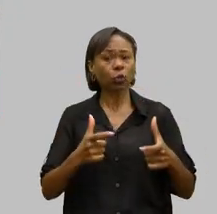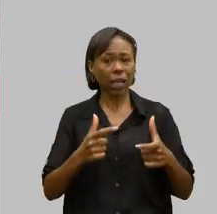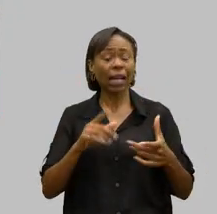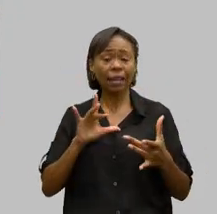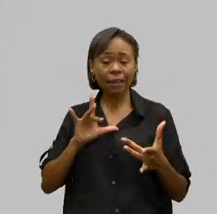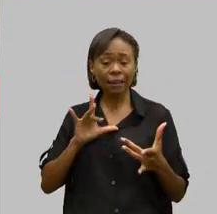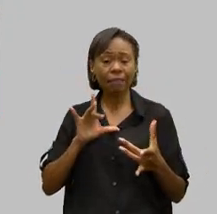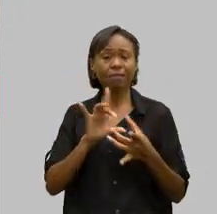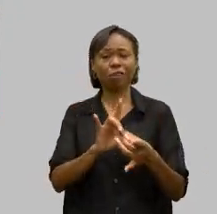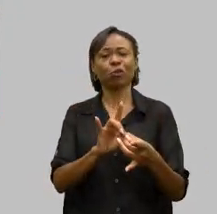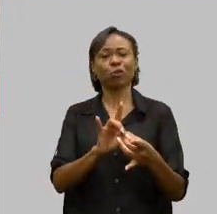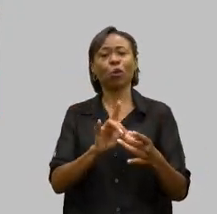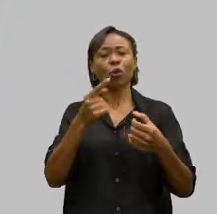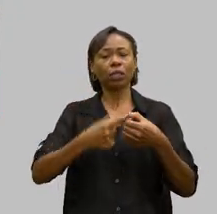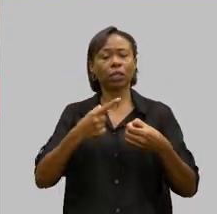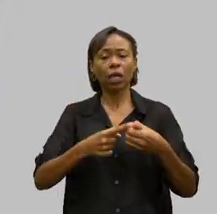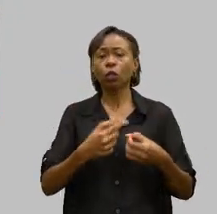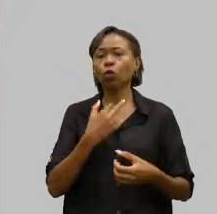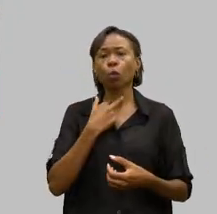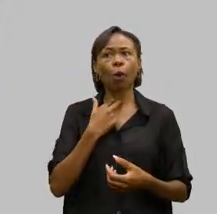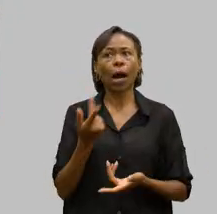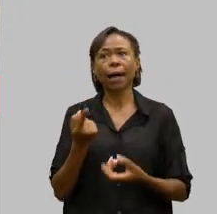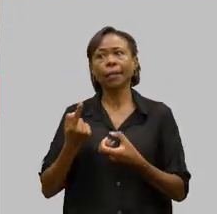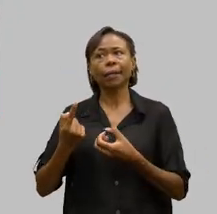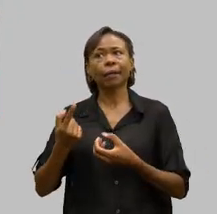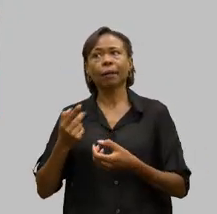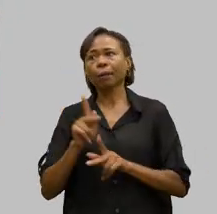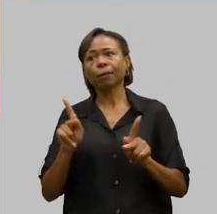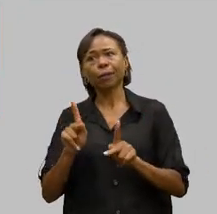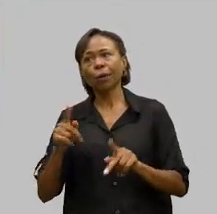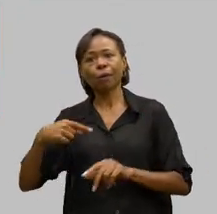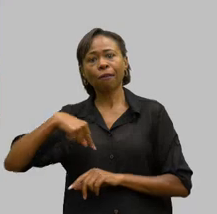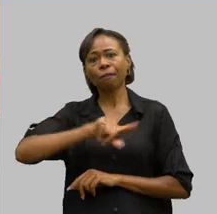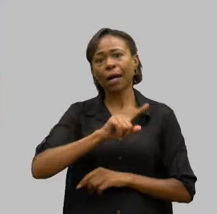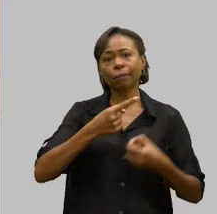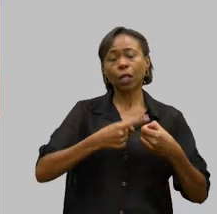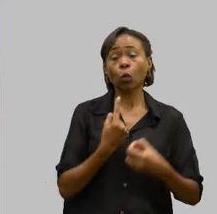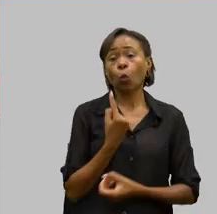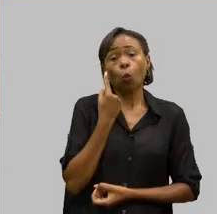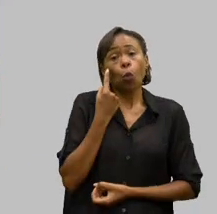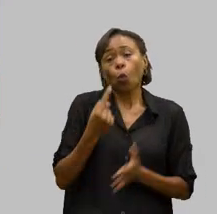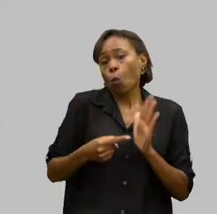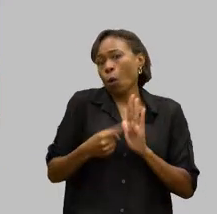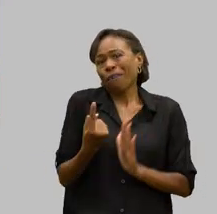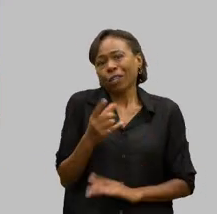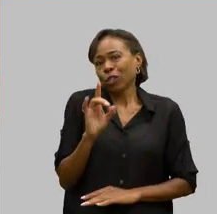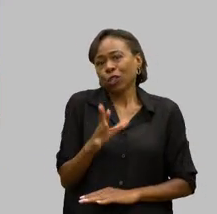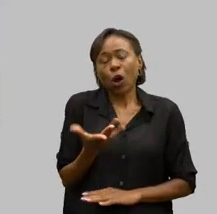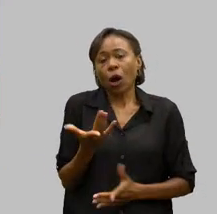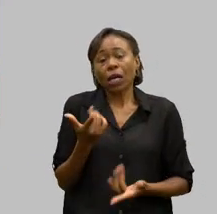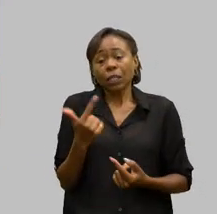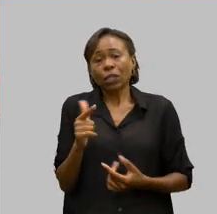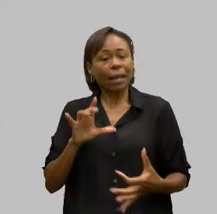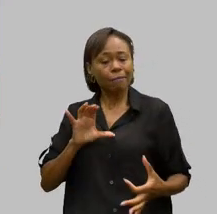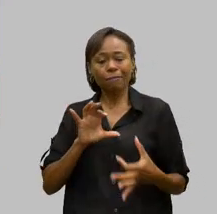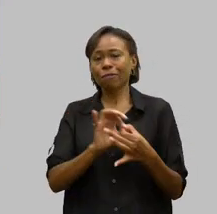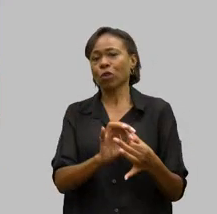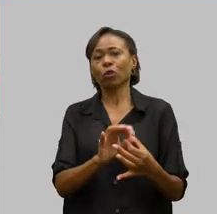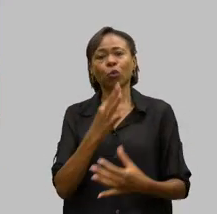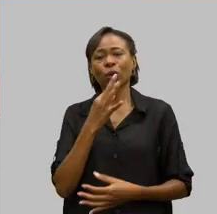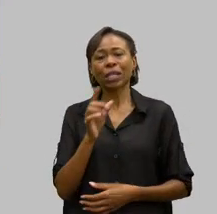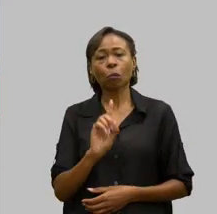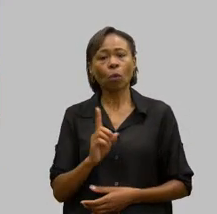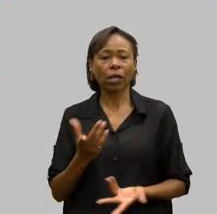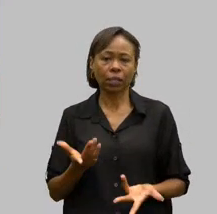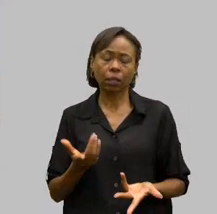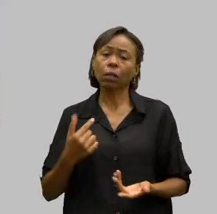com a cidade. A gente não pode ter professor que vai para a cidade uma vez na semana, dá aula, não tem relação, não tem vínculo, não conhece nada. Então, gente corre o risco